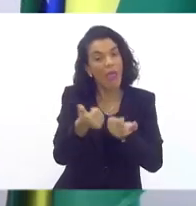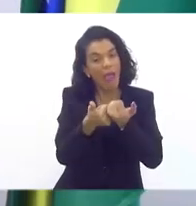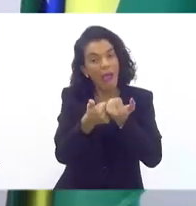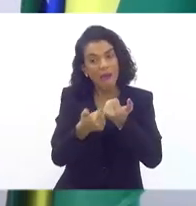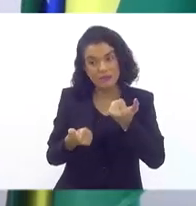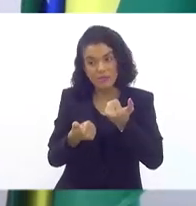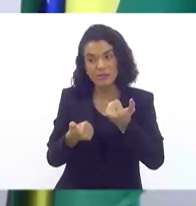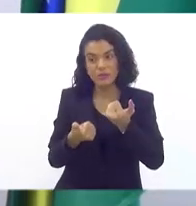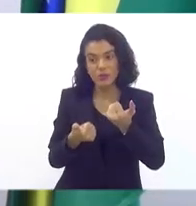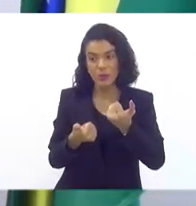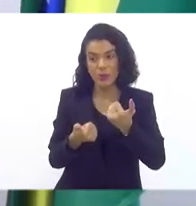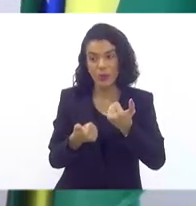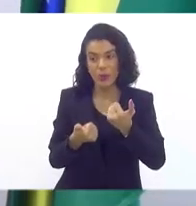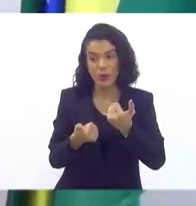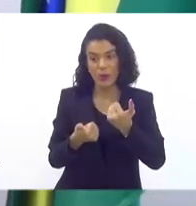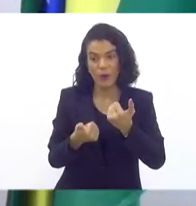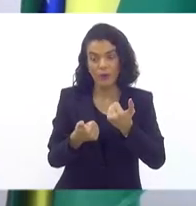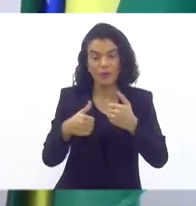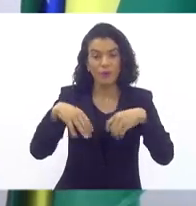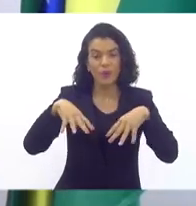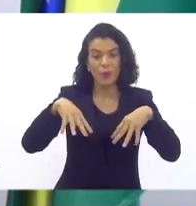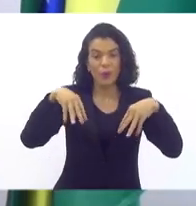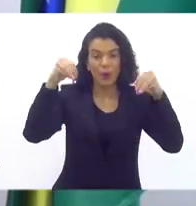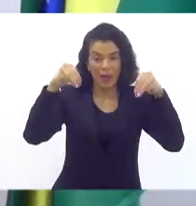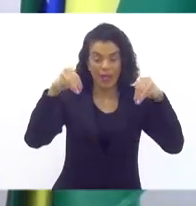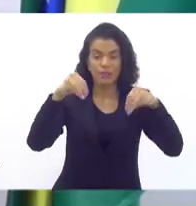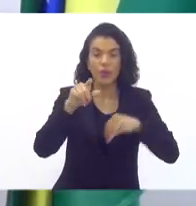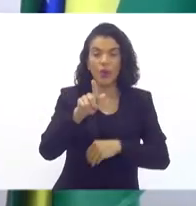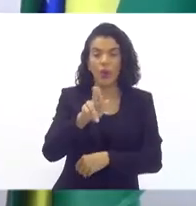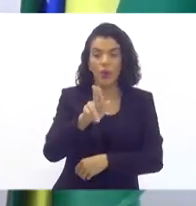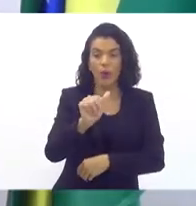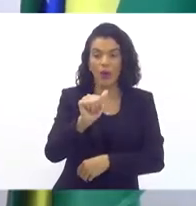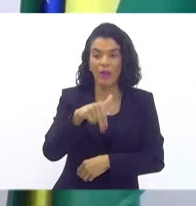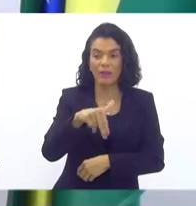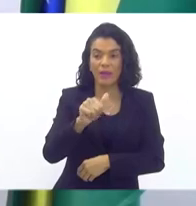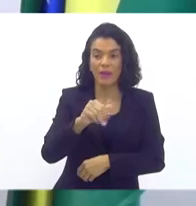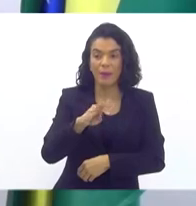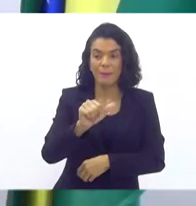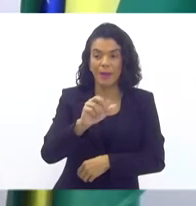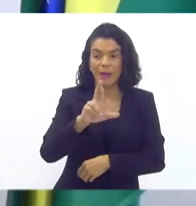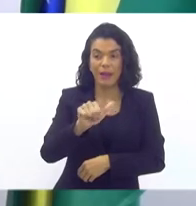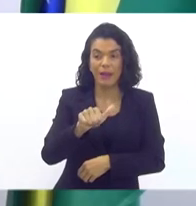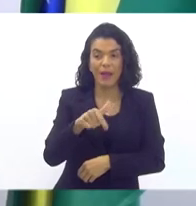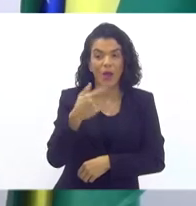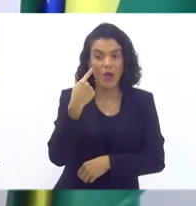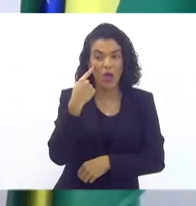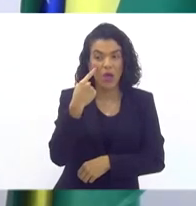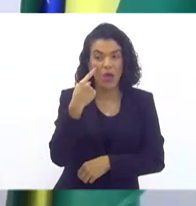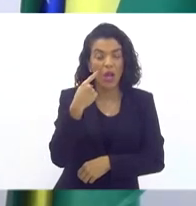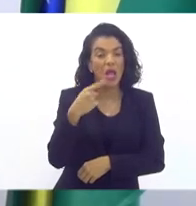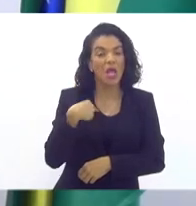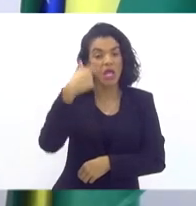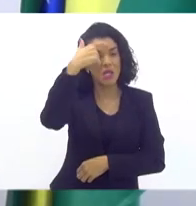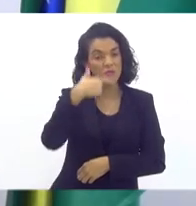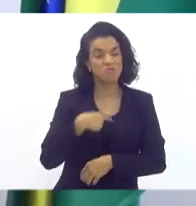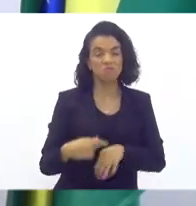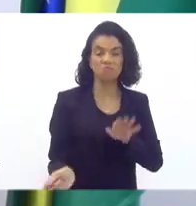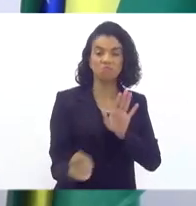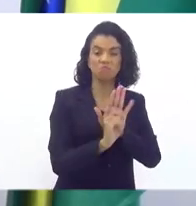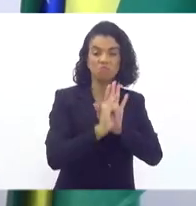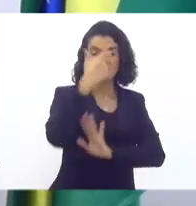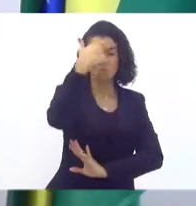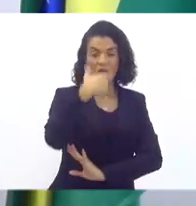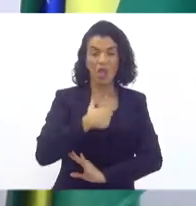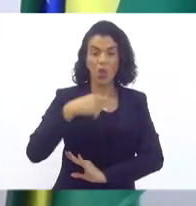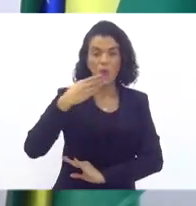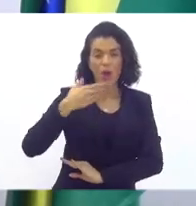assessor do Palácio Guanabara mas que aqui Deputado Dionísio ele se intitula não